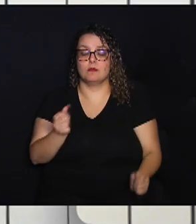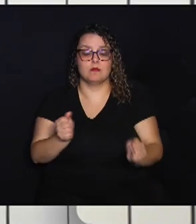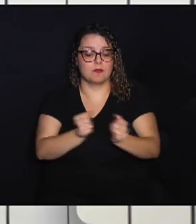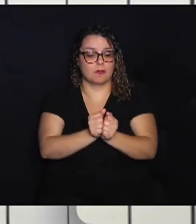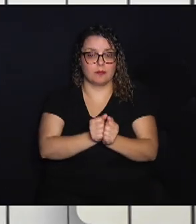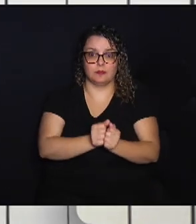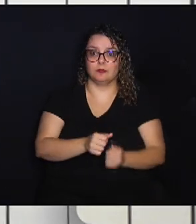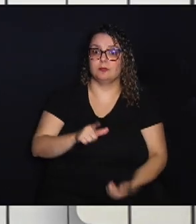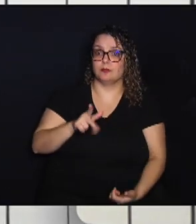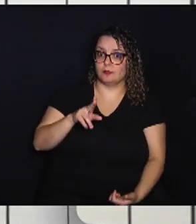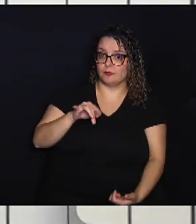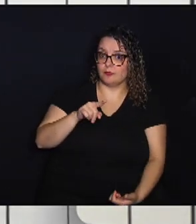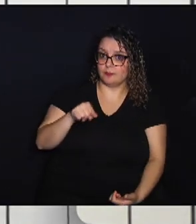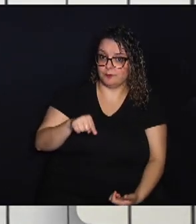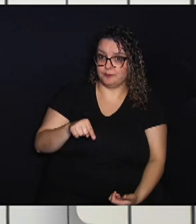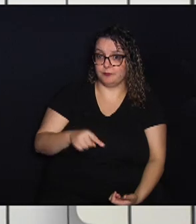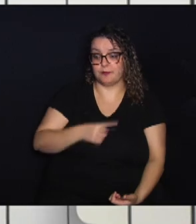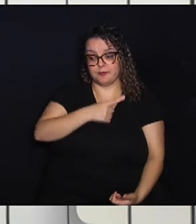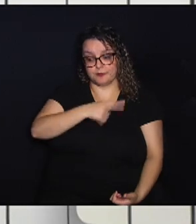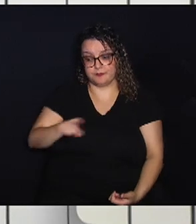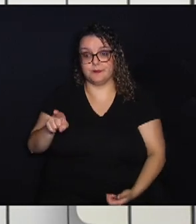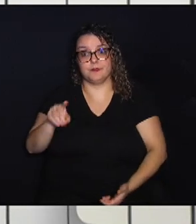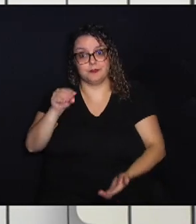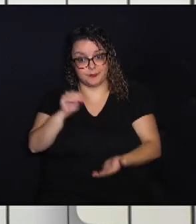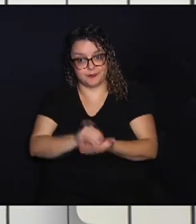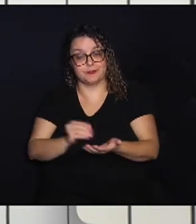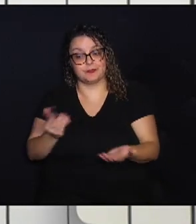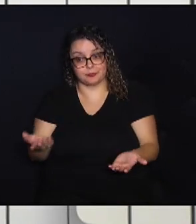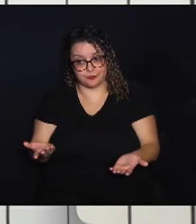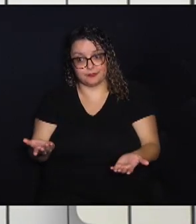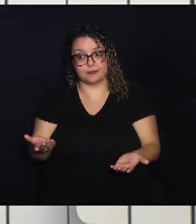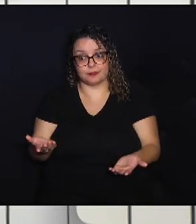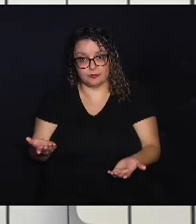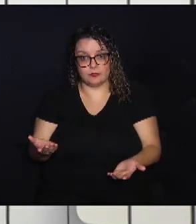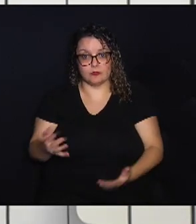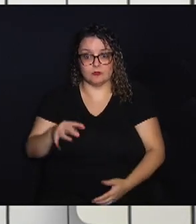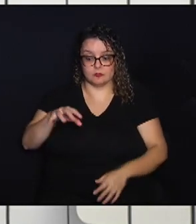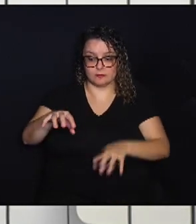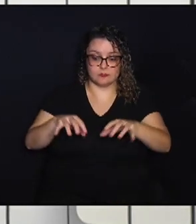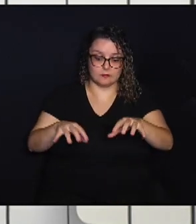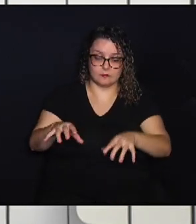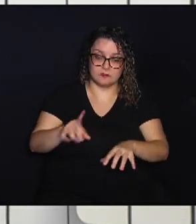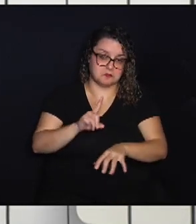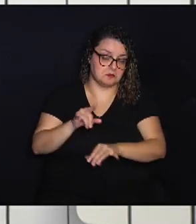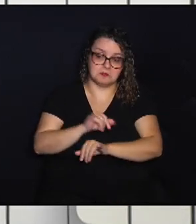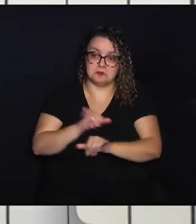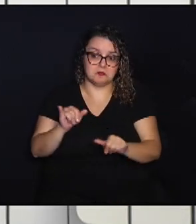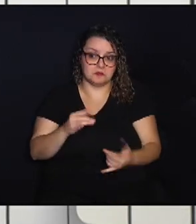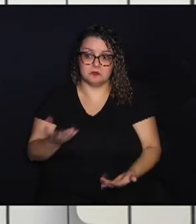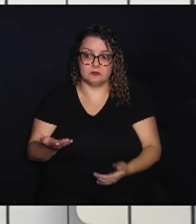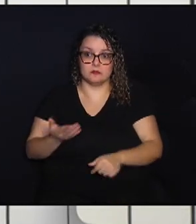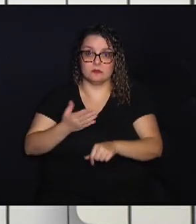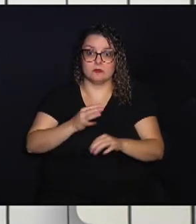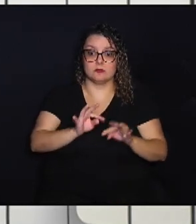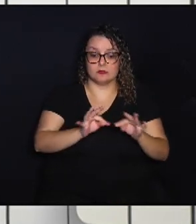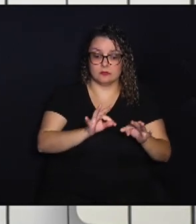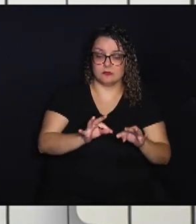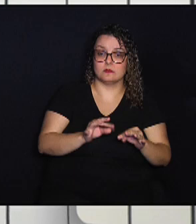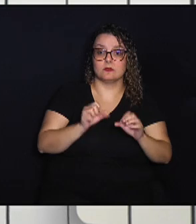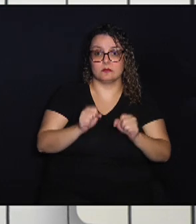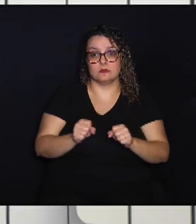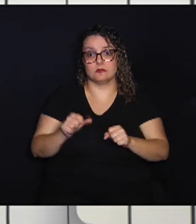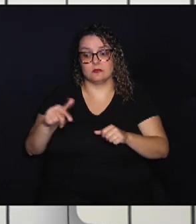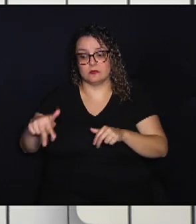direito Luiz Felipe, que foi expulso na última rodada. A escalação não foi divulgada e o treinador pode colocar